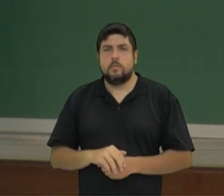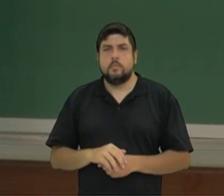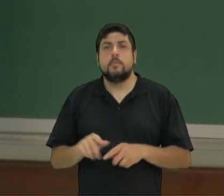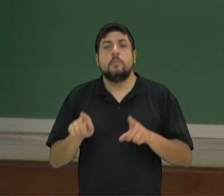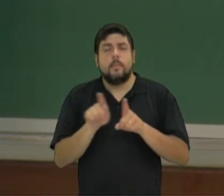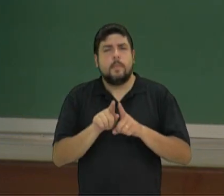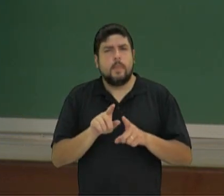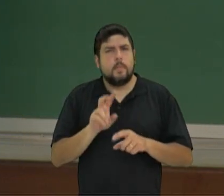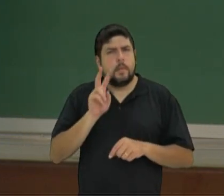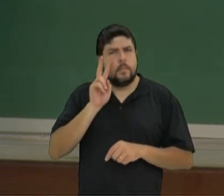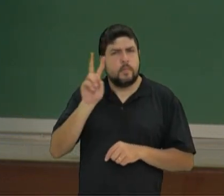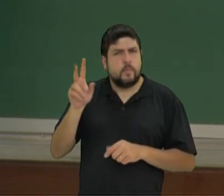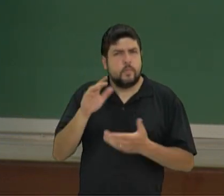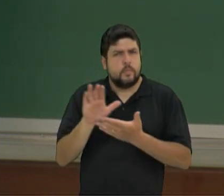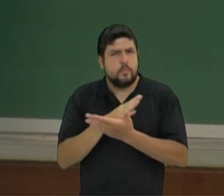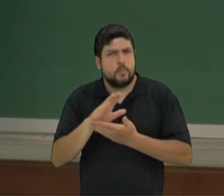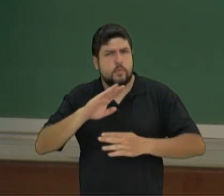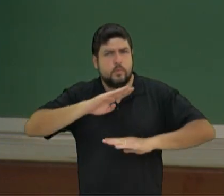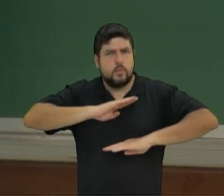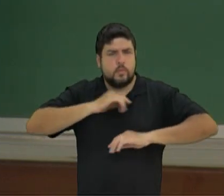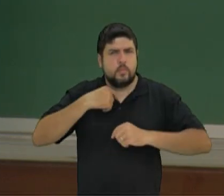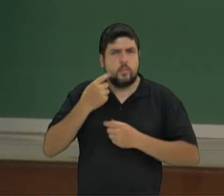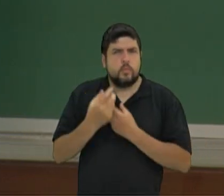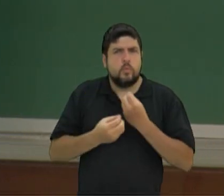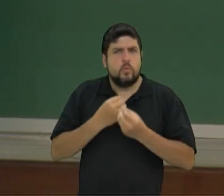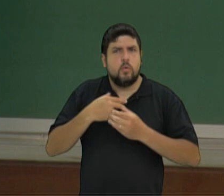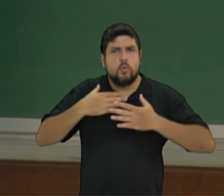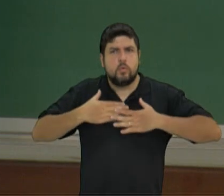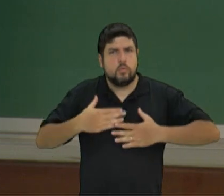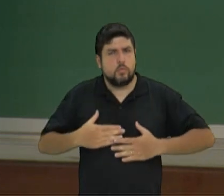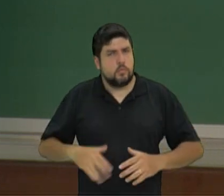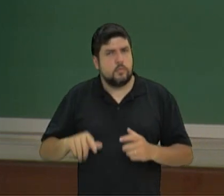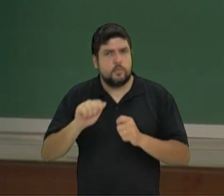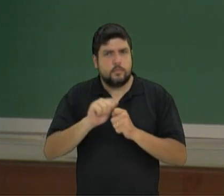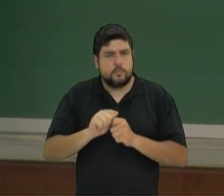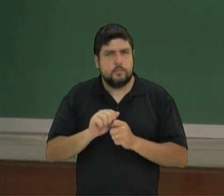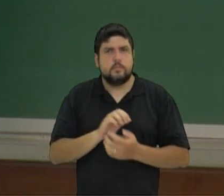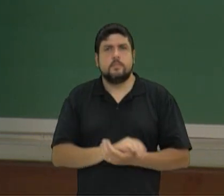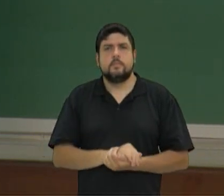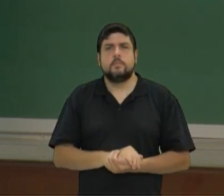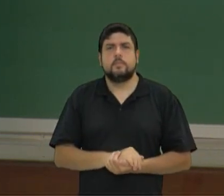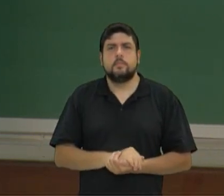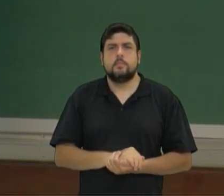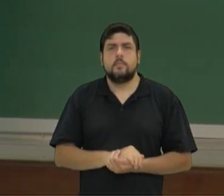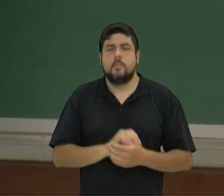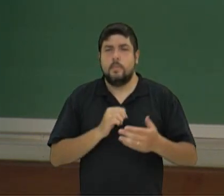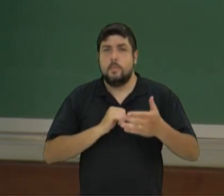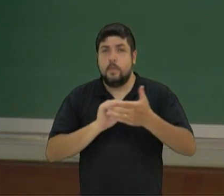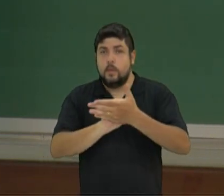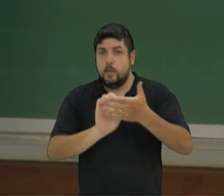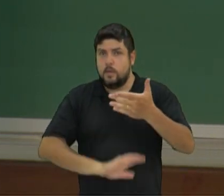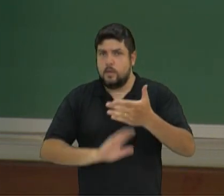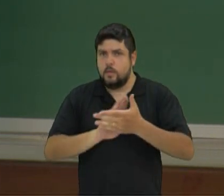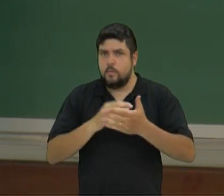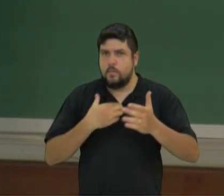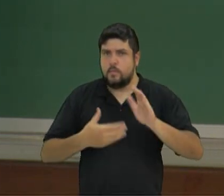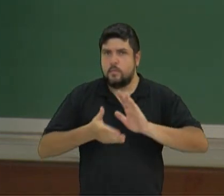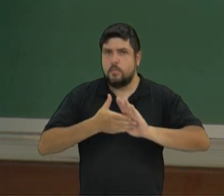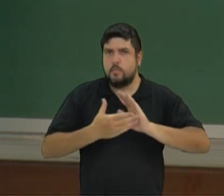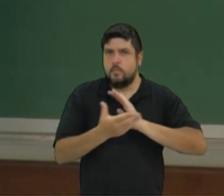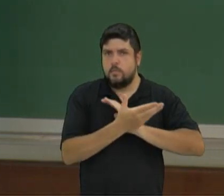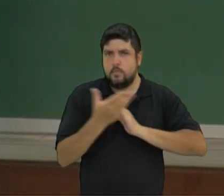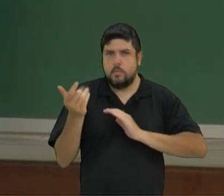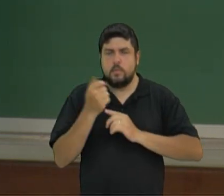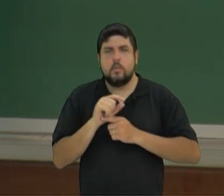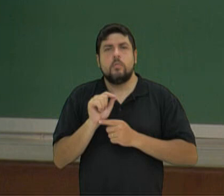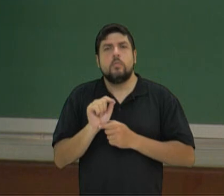algumas situações ou alguns órgãos do nosso corpo que realizam esse tipo de movimentação. Essa atividade que eu propus para vocês e nós vamos